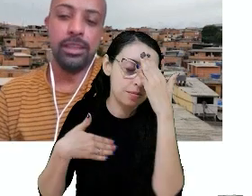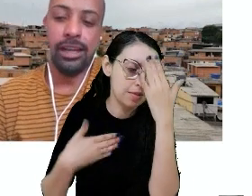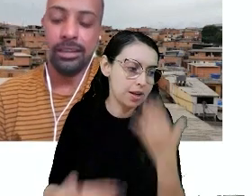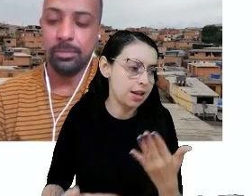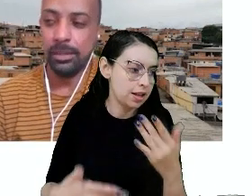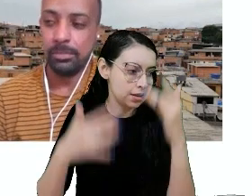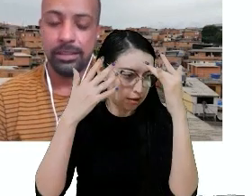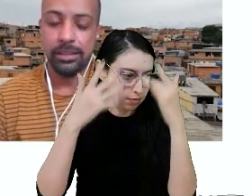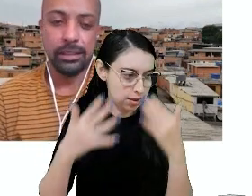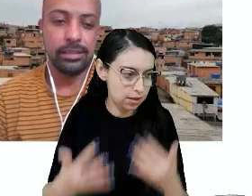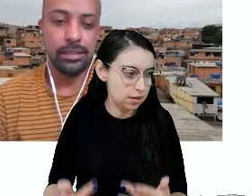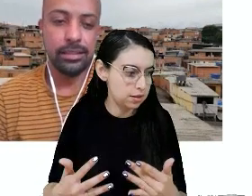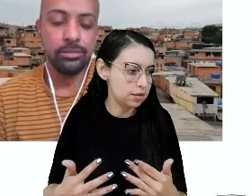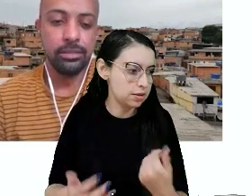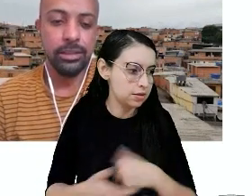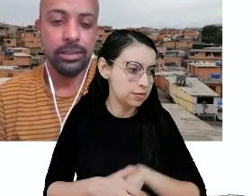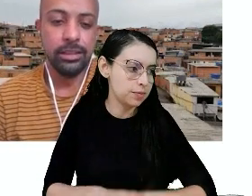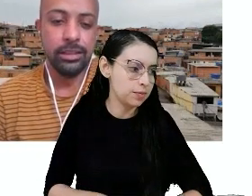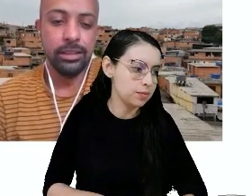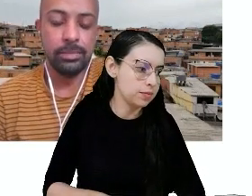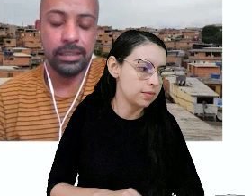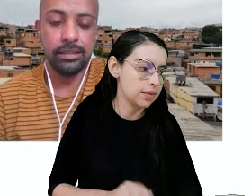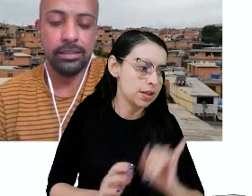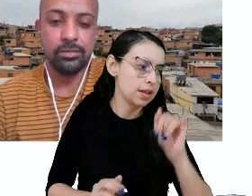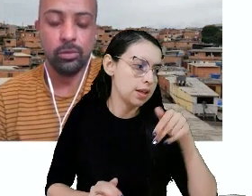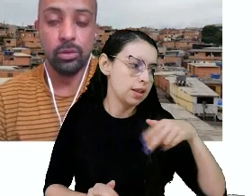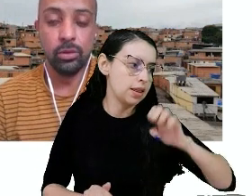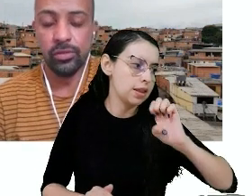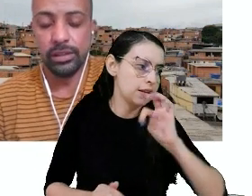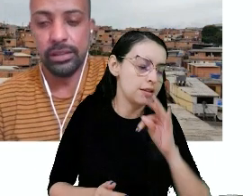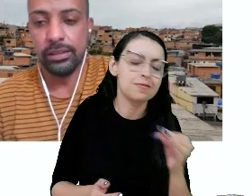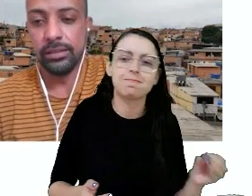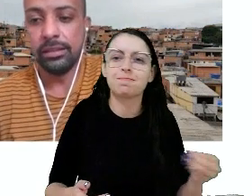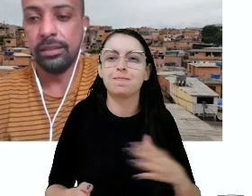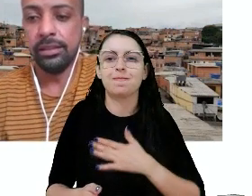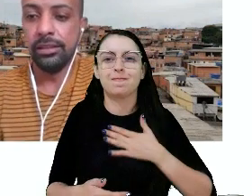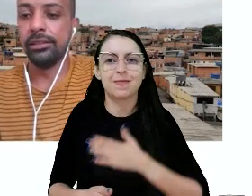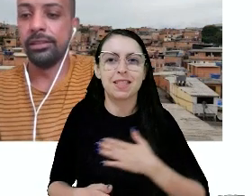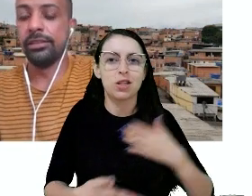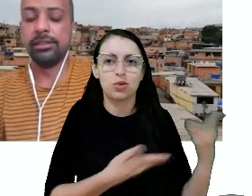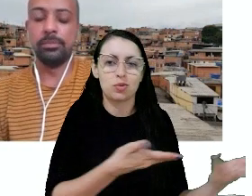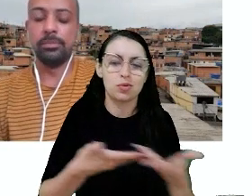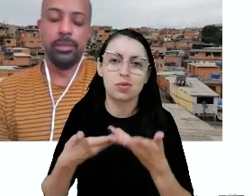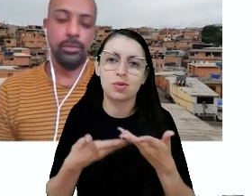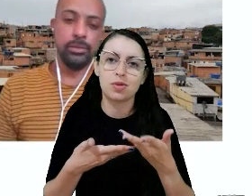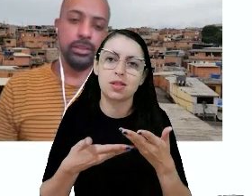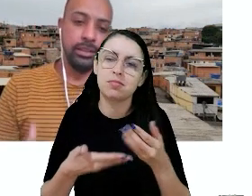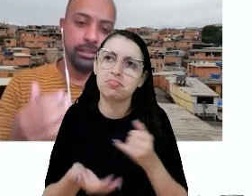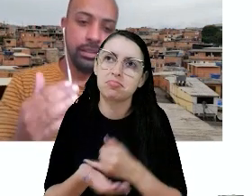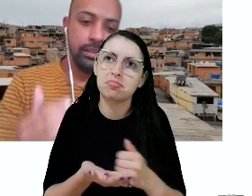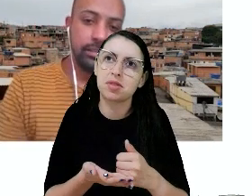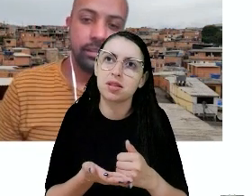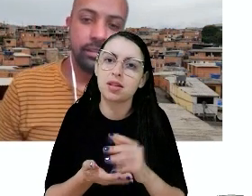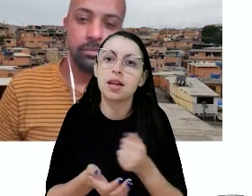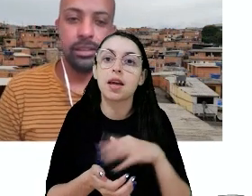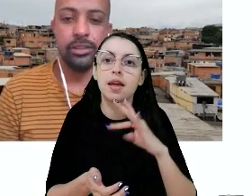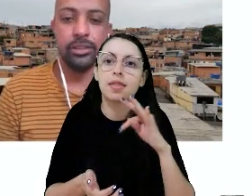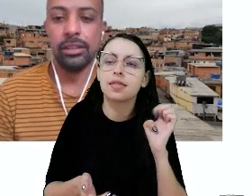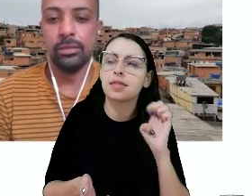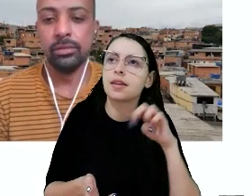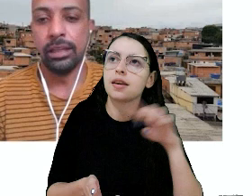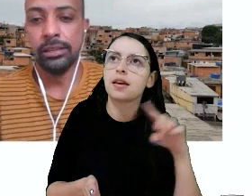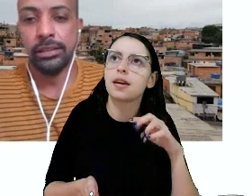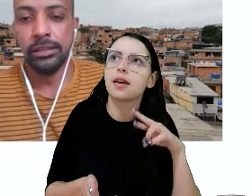Bom, muito obrigado pela apresentação, Inês. Prazer estar com todos vocês aqui. Esses primeiros, Terezinha